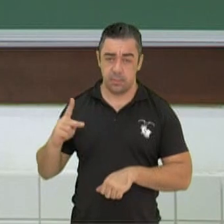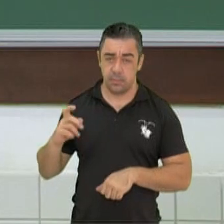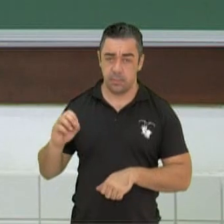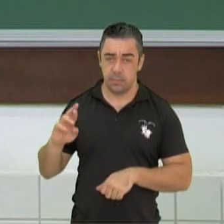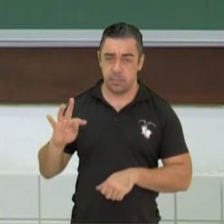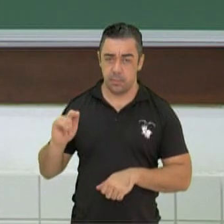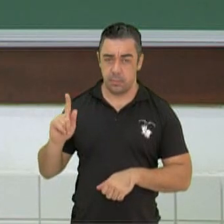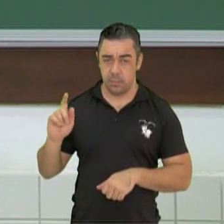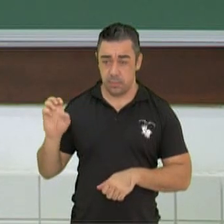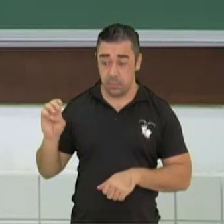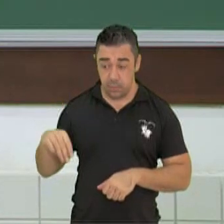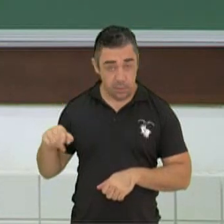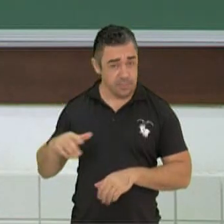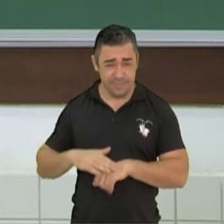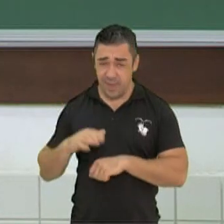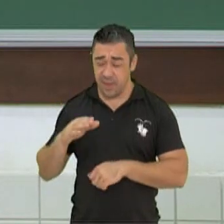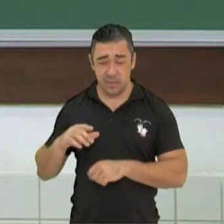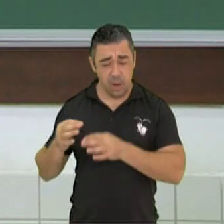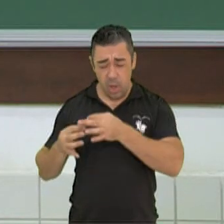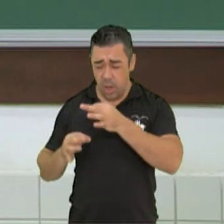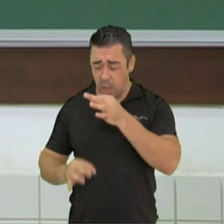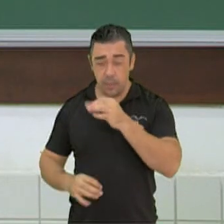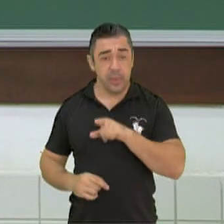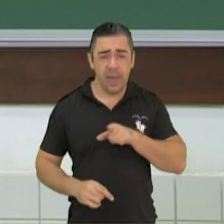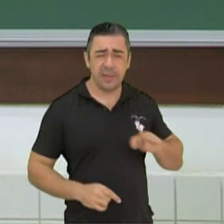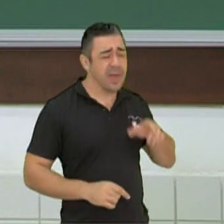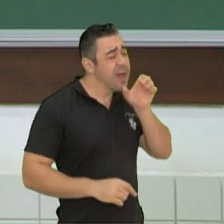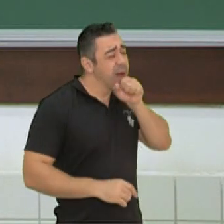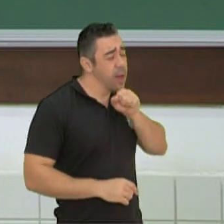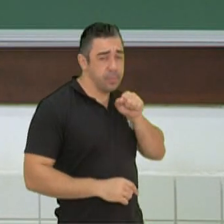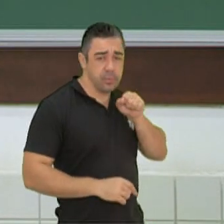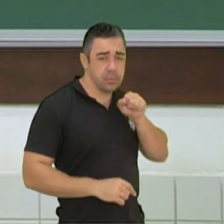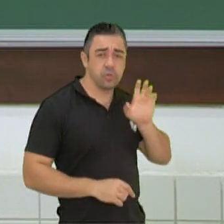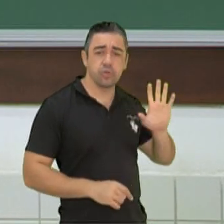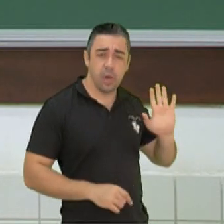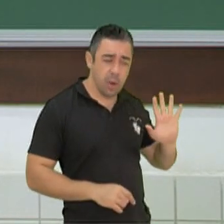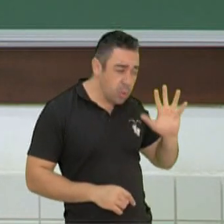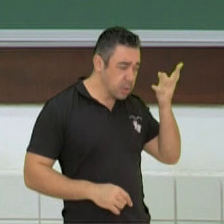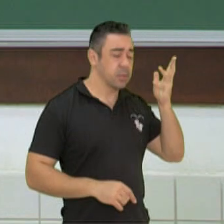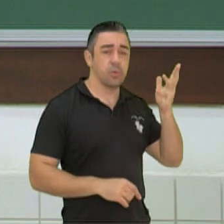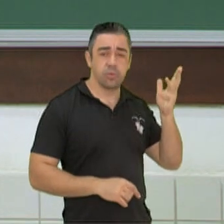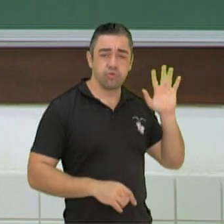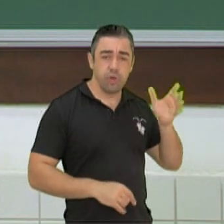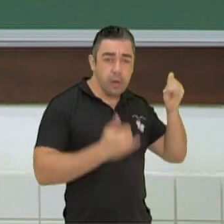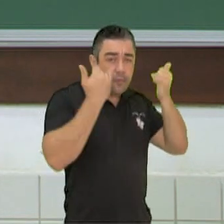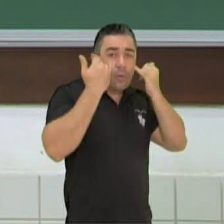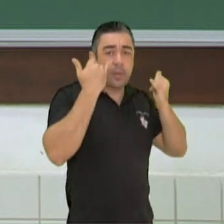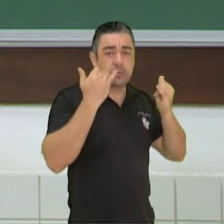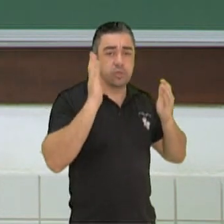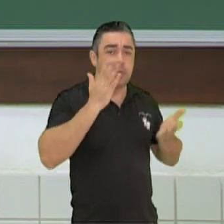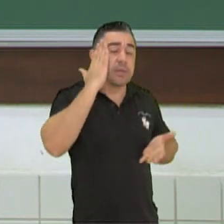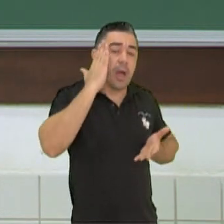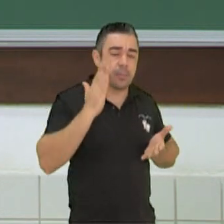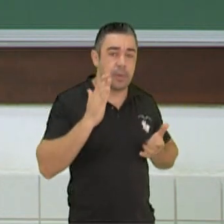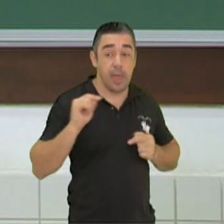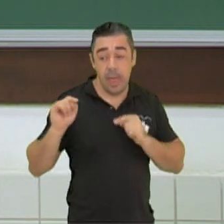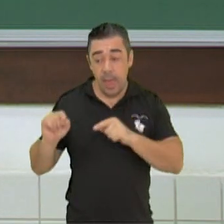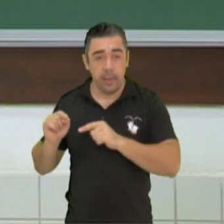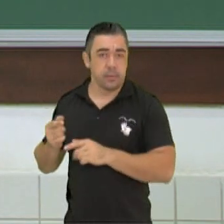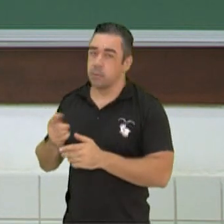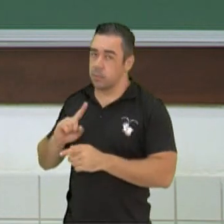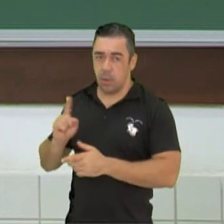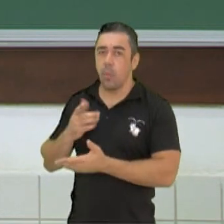rápido. Aconteceu a situação, um problema, então já vem a notícia, certo? A reportagem não, ela já é um pouquinho mais estudada